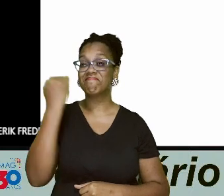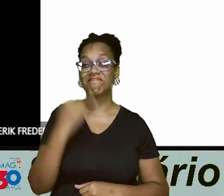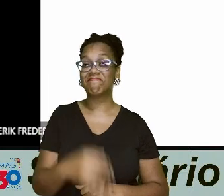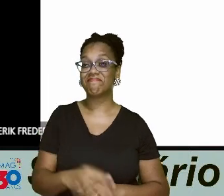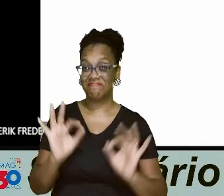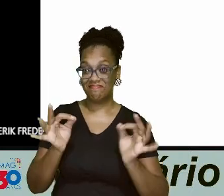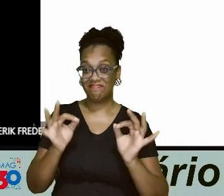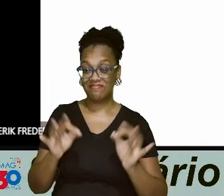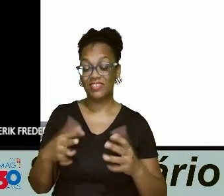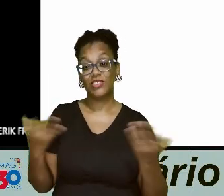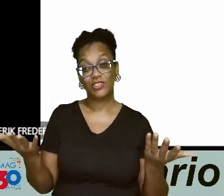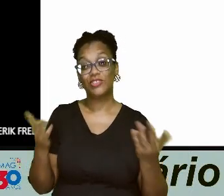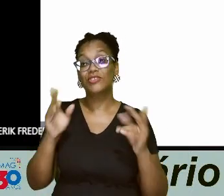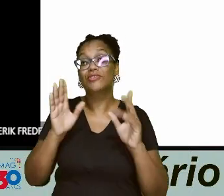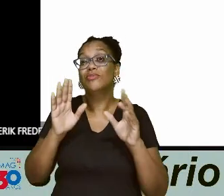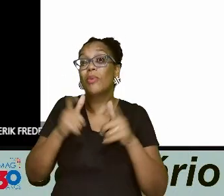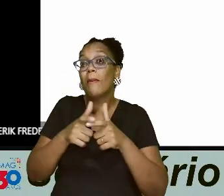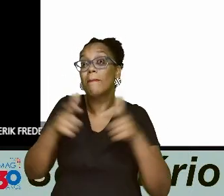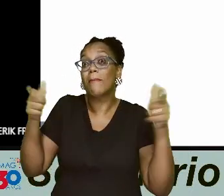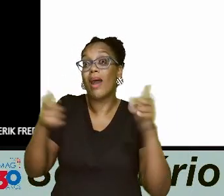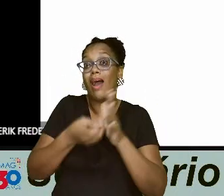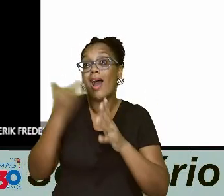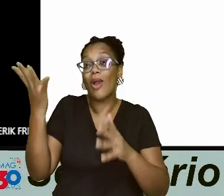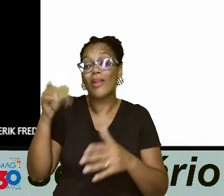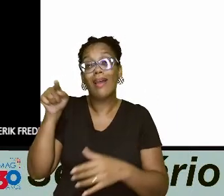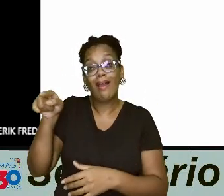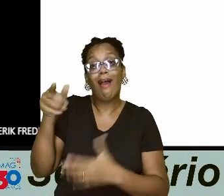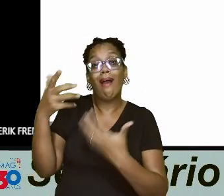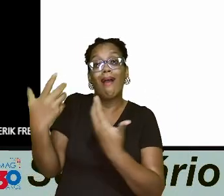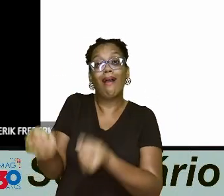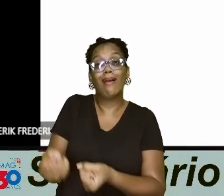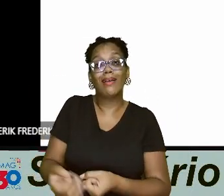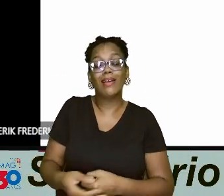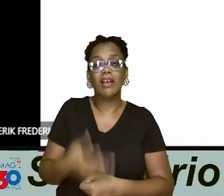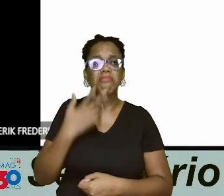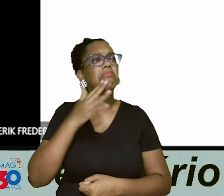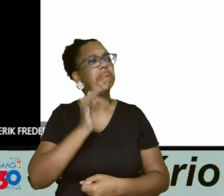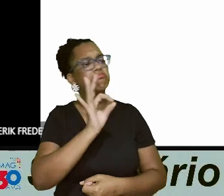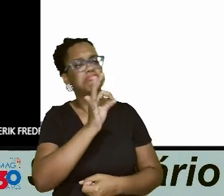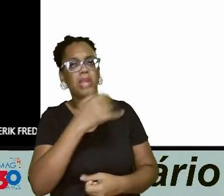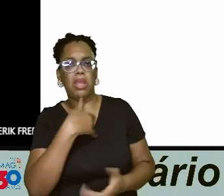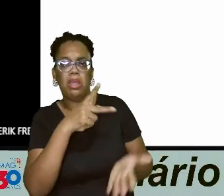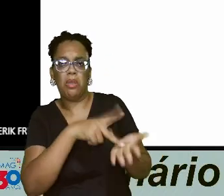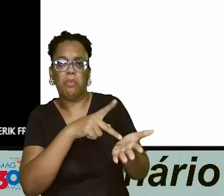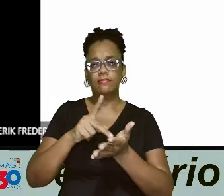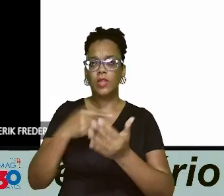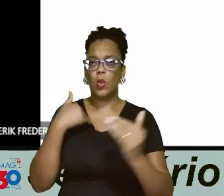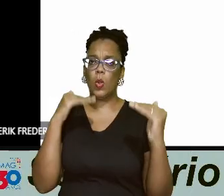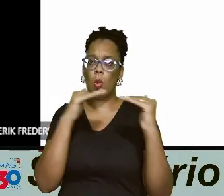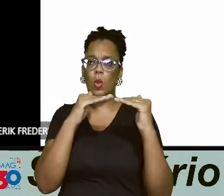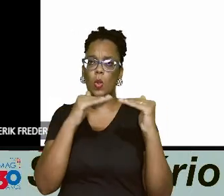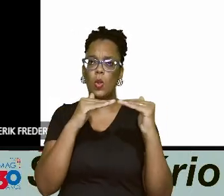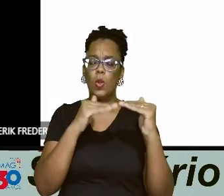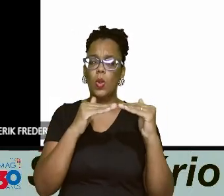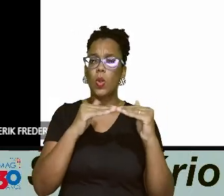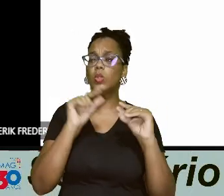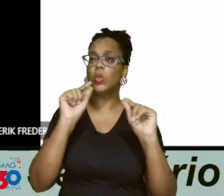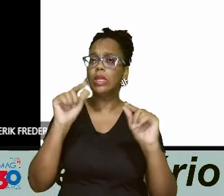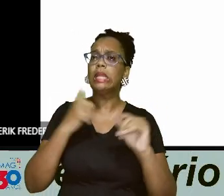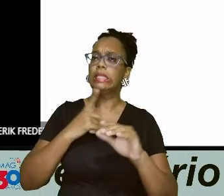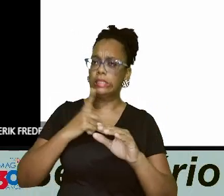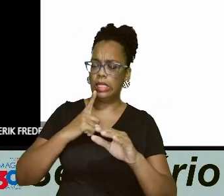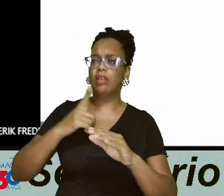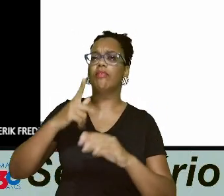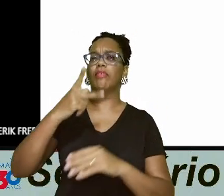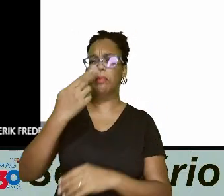que um grande número de vezes o exequente assentiu. Ele disse, não, realmente, eu concordo que houve prescrições, simplesmente não vale